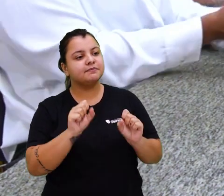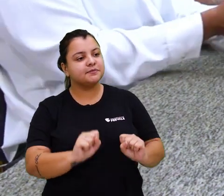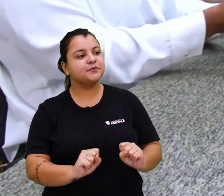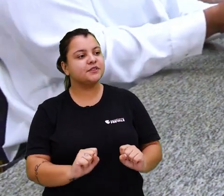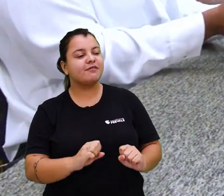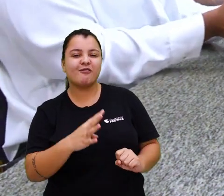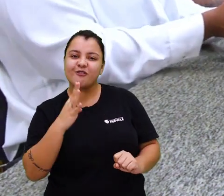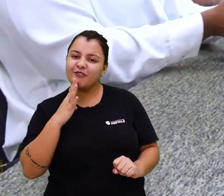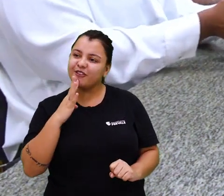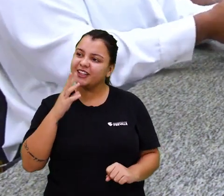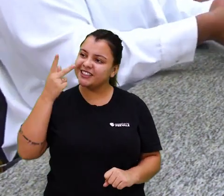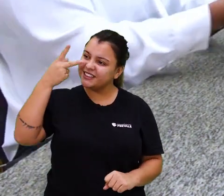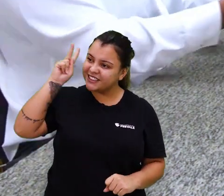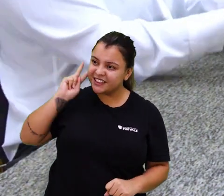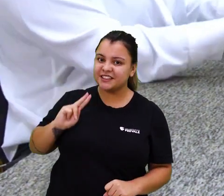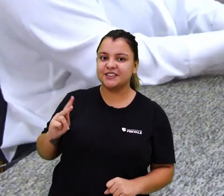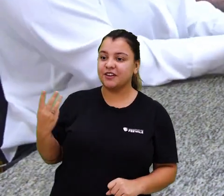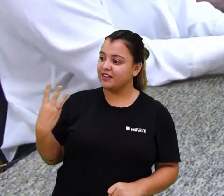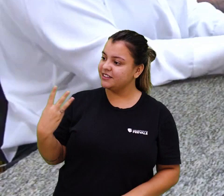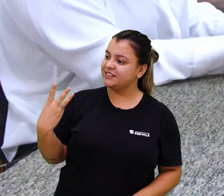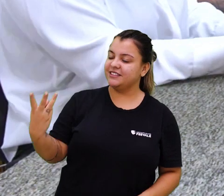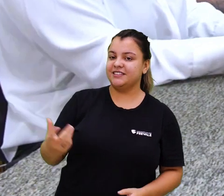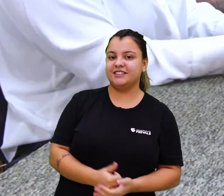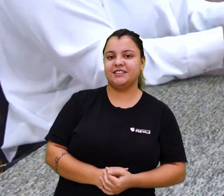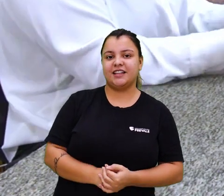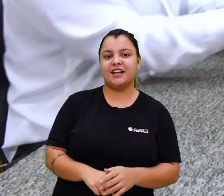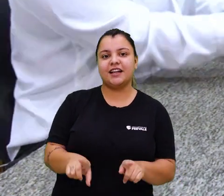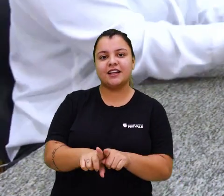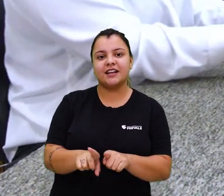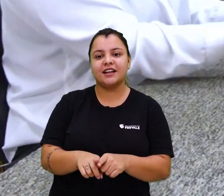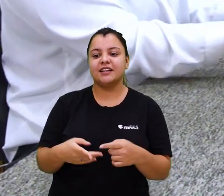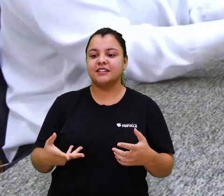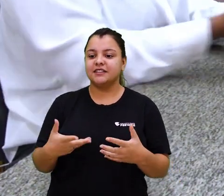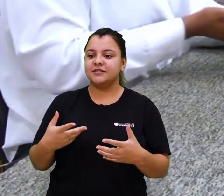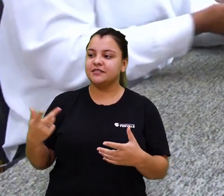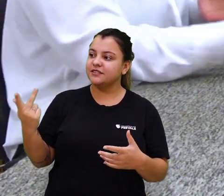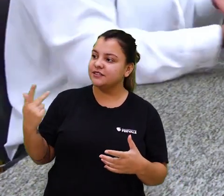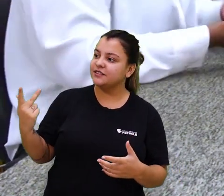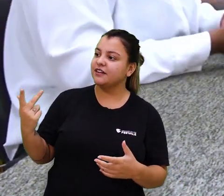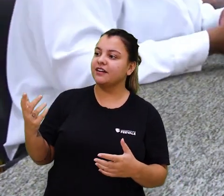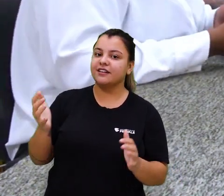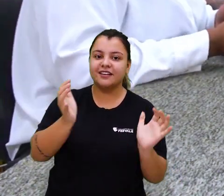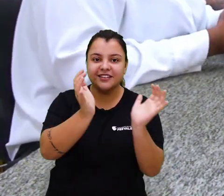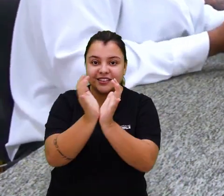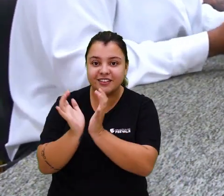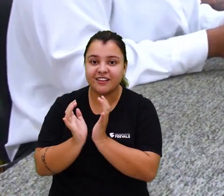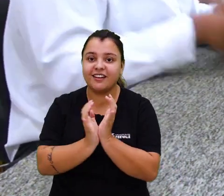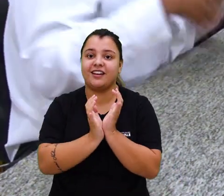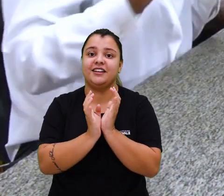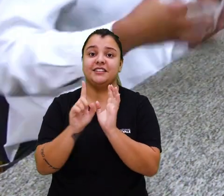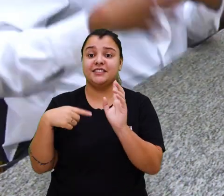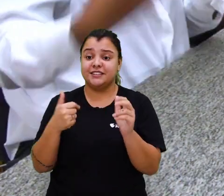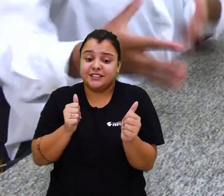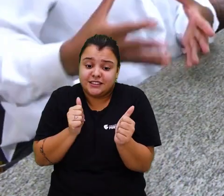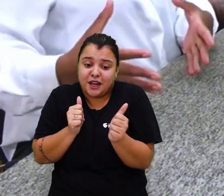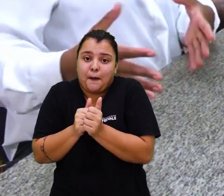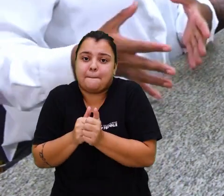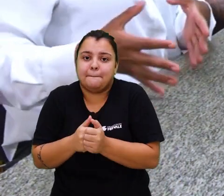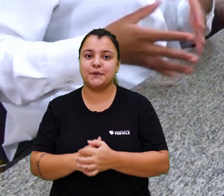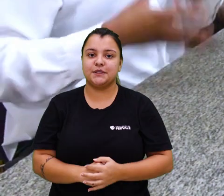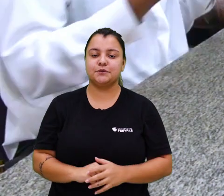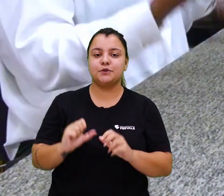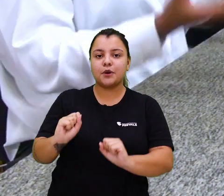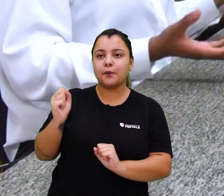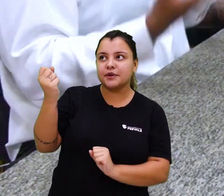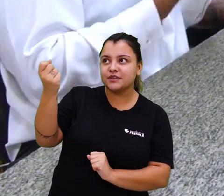três mas também escutar a a a os colegas né que a gente tá tão próximos aí a gente tem que também se inspirar de alguma